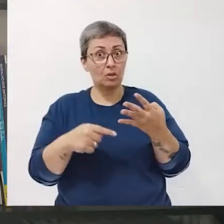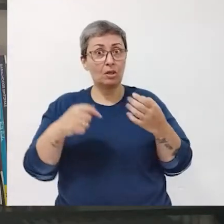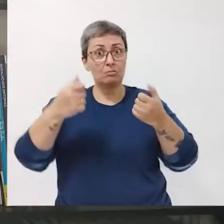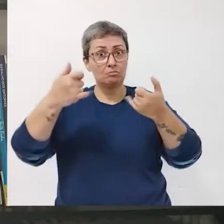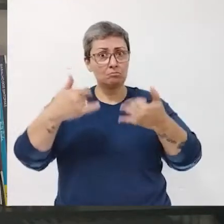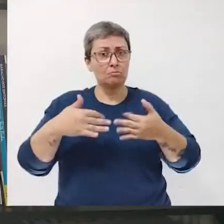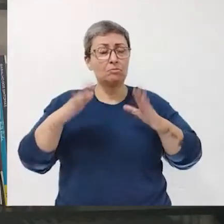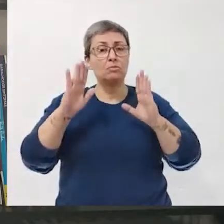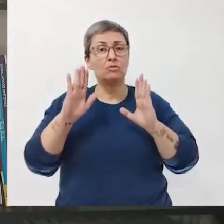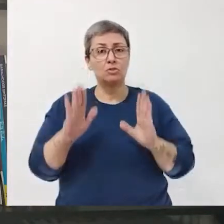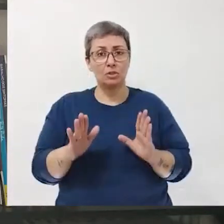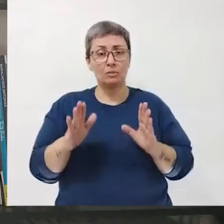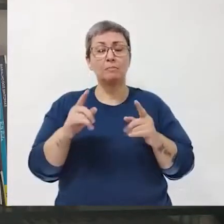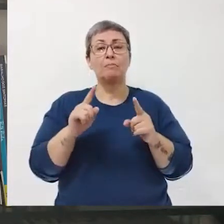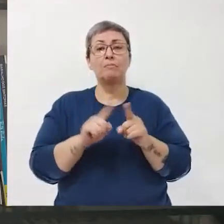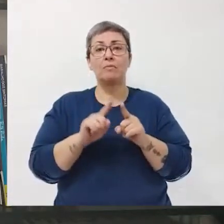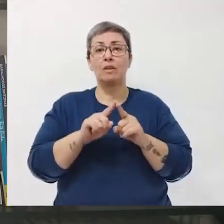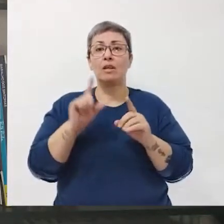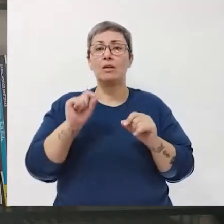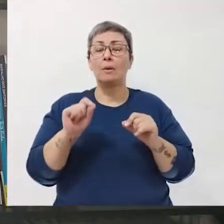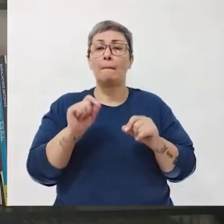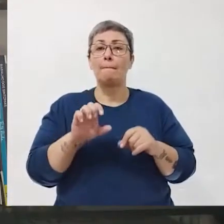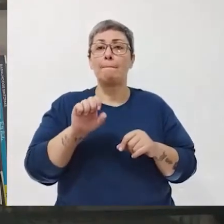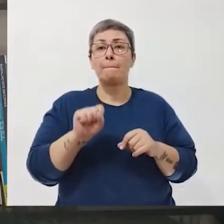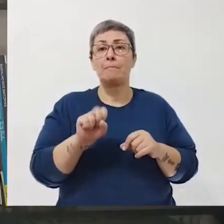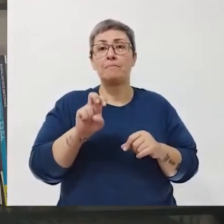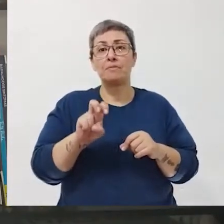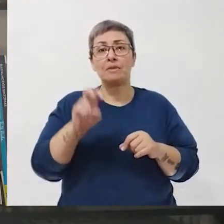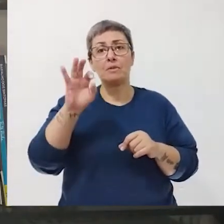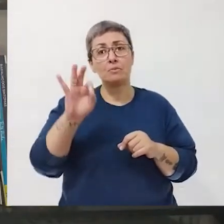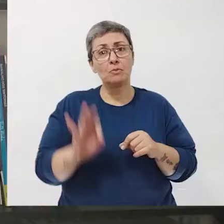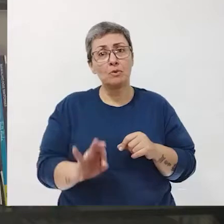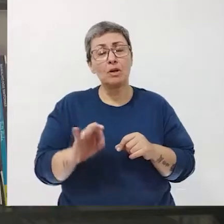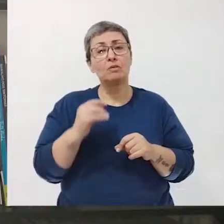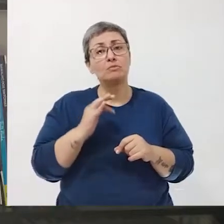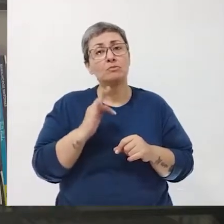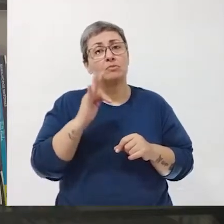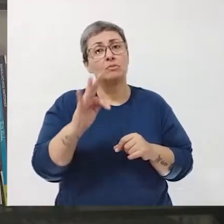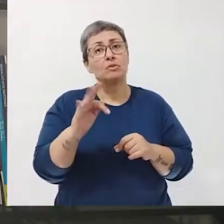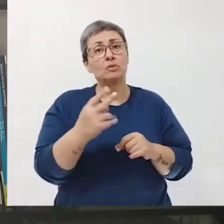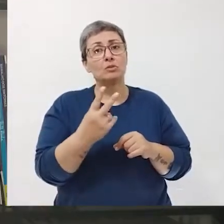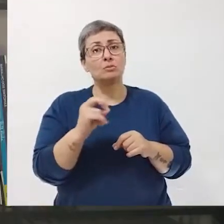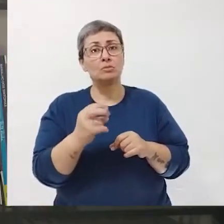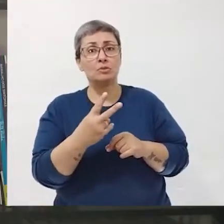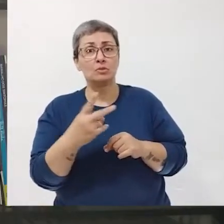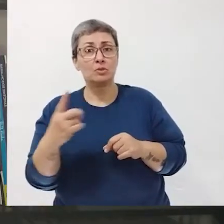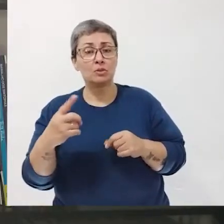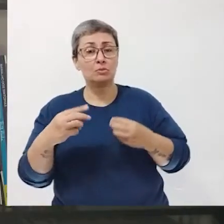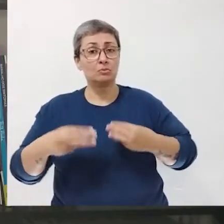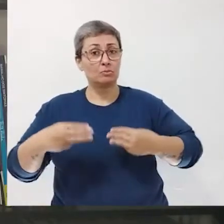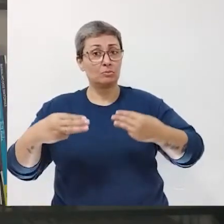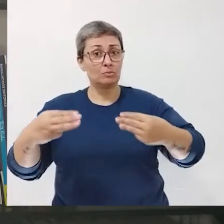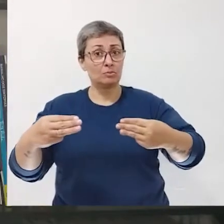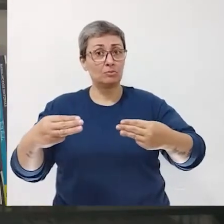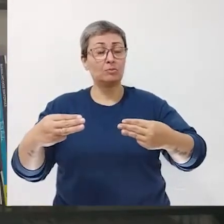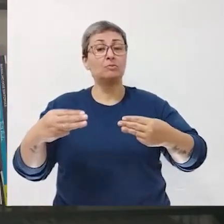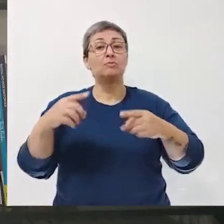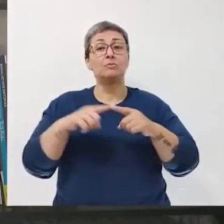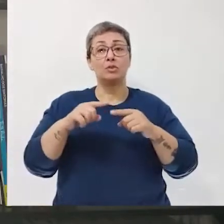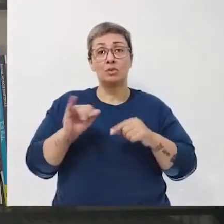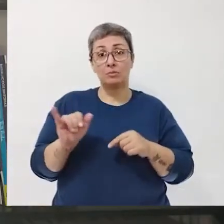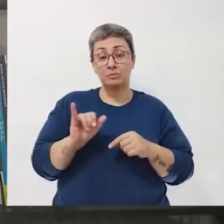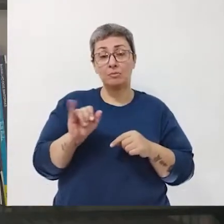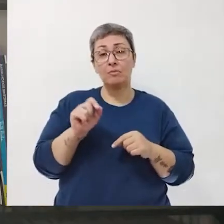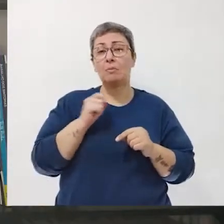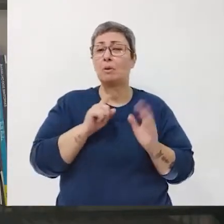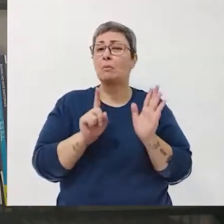se lembram? E ainda estima-se elevar para 85% em 2021, de acordo com o Ministério de Minas e Energia. Mas